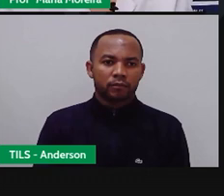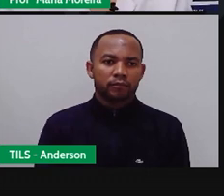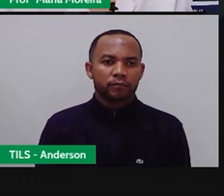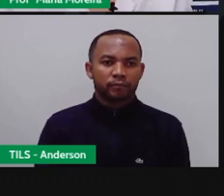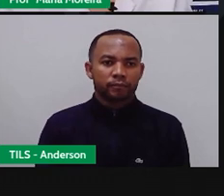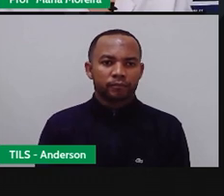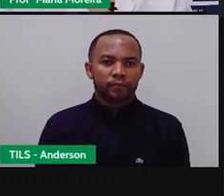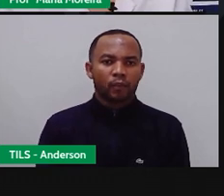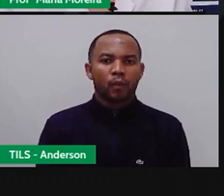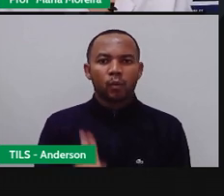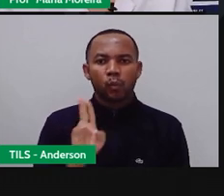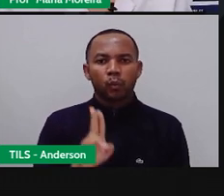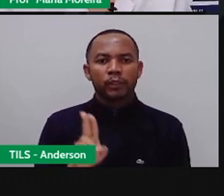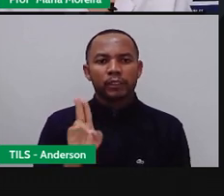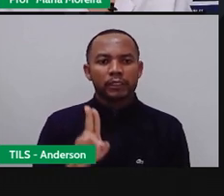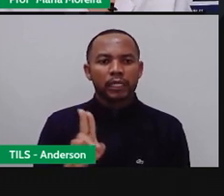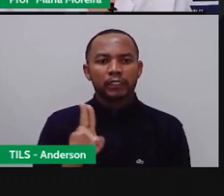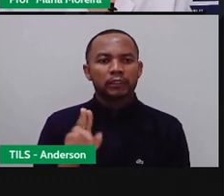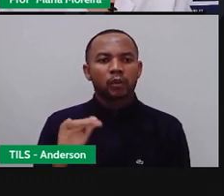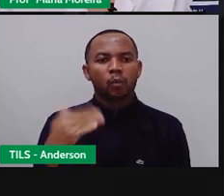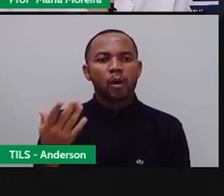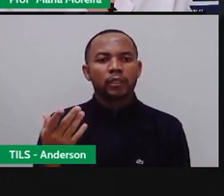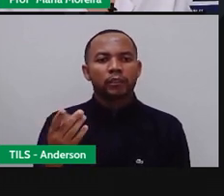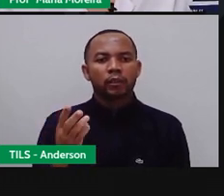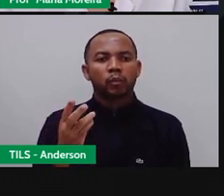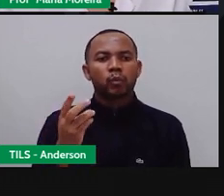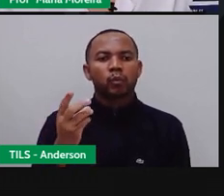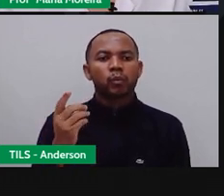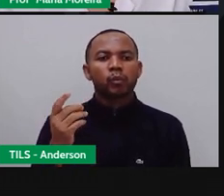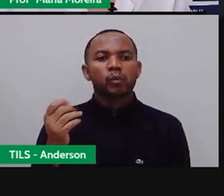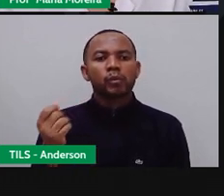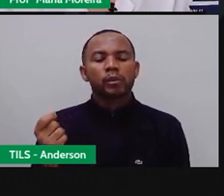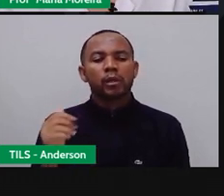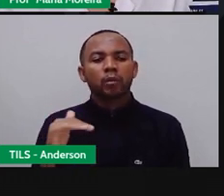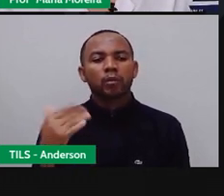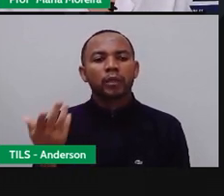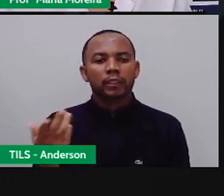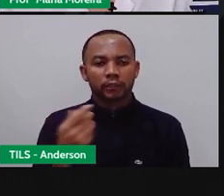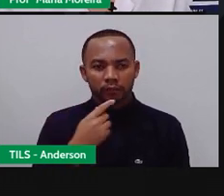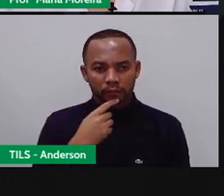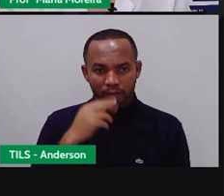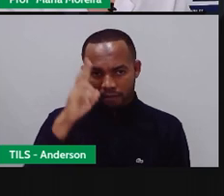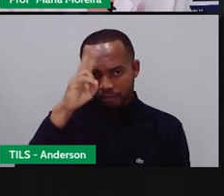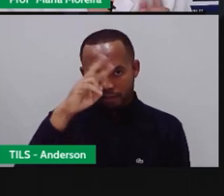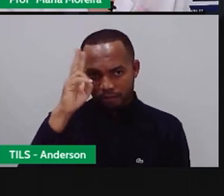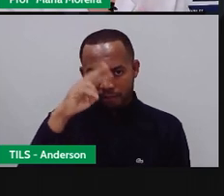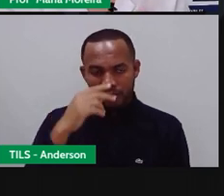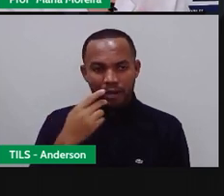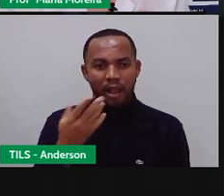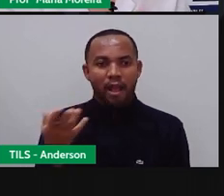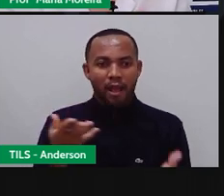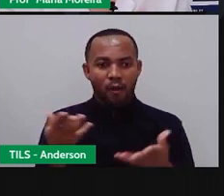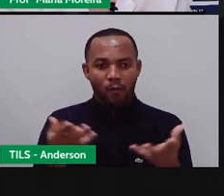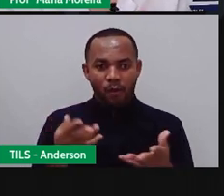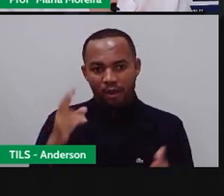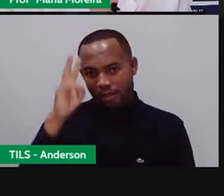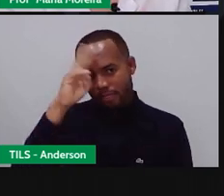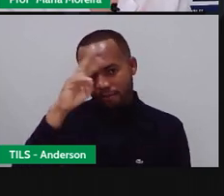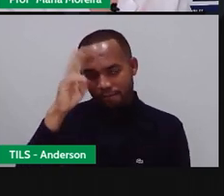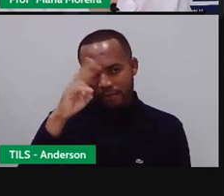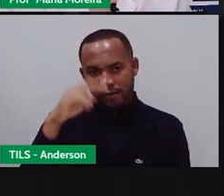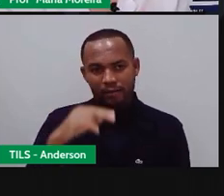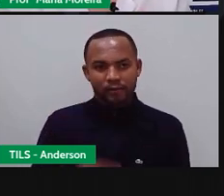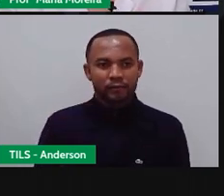e unidade de milhar tem Quantas dezenas lembra que a gente fez isso na última aula pois é agora é hora de lembrar